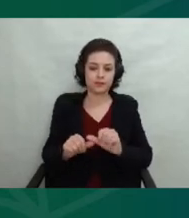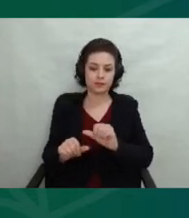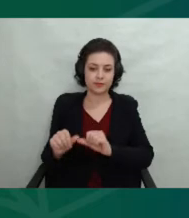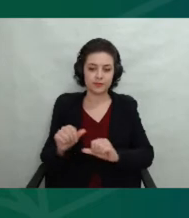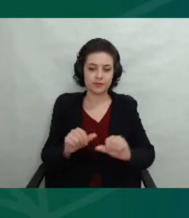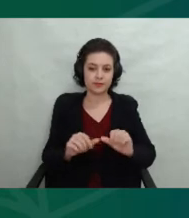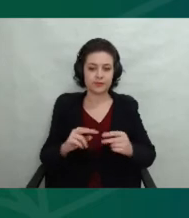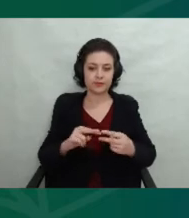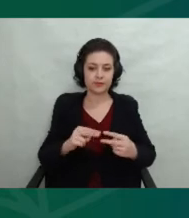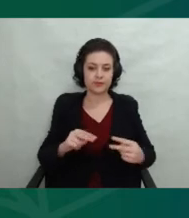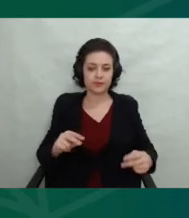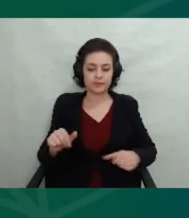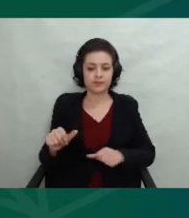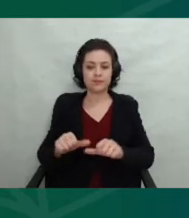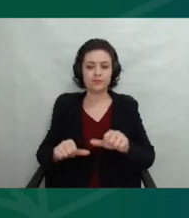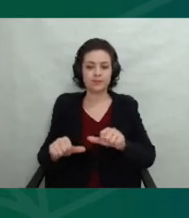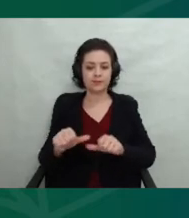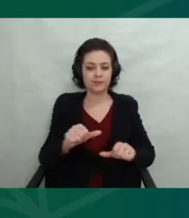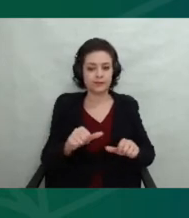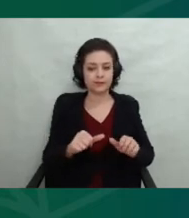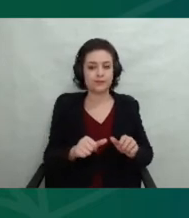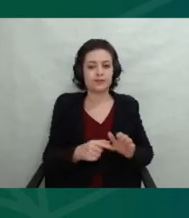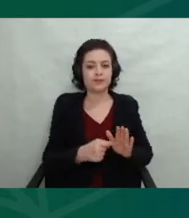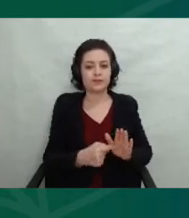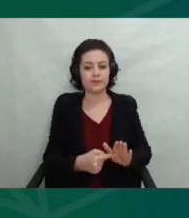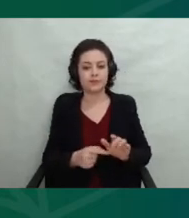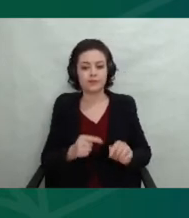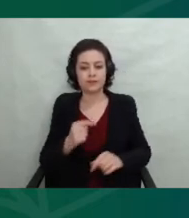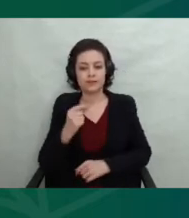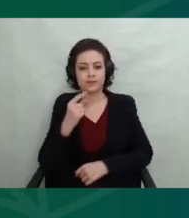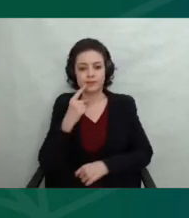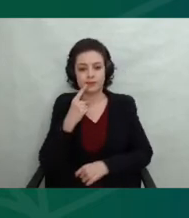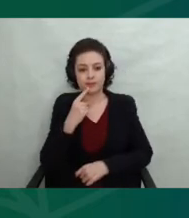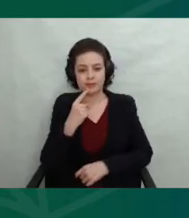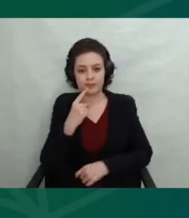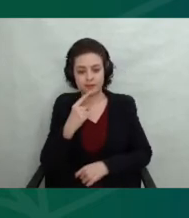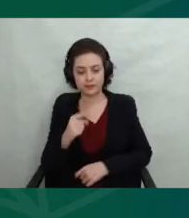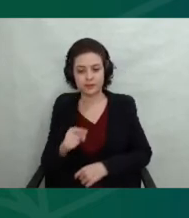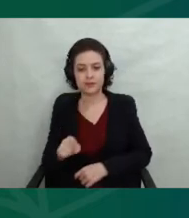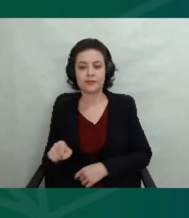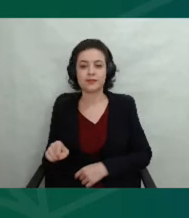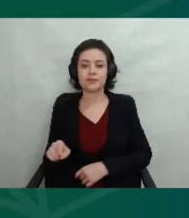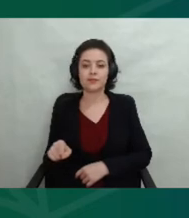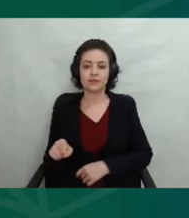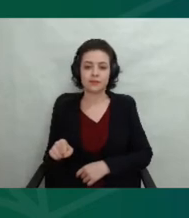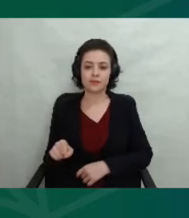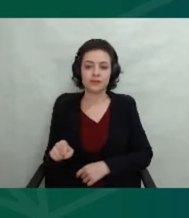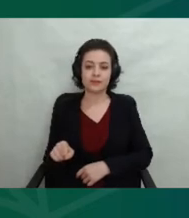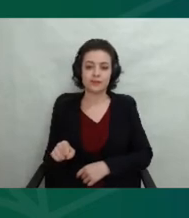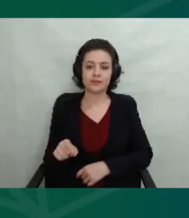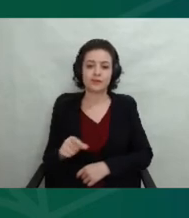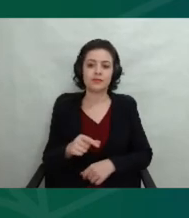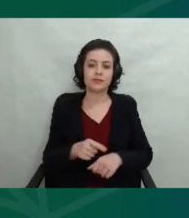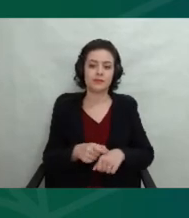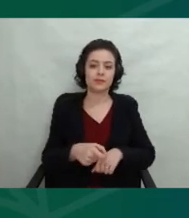mostrando a capacidade desse corante em atingir a célula germinativa. E próximo.